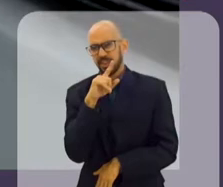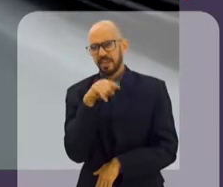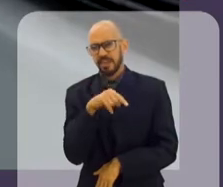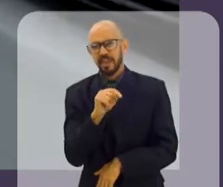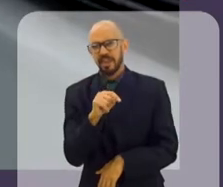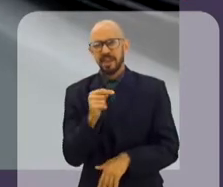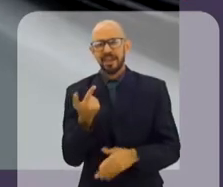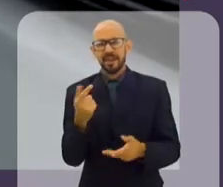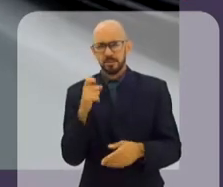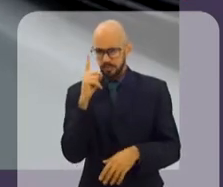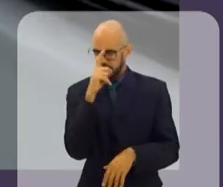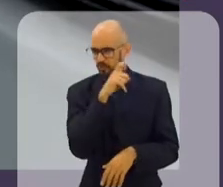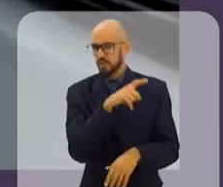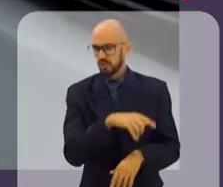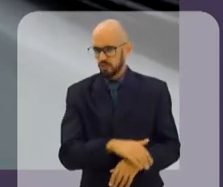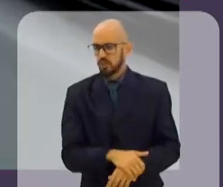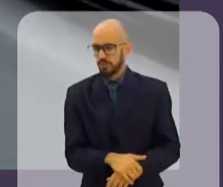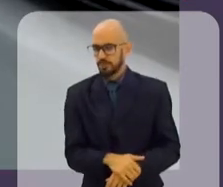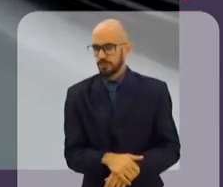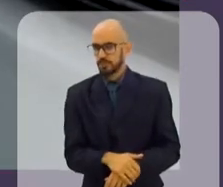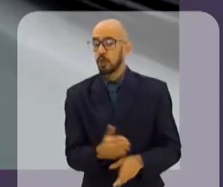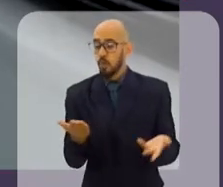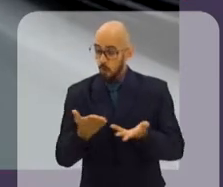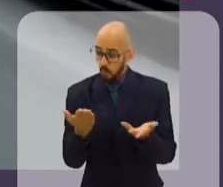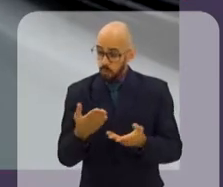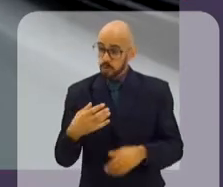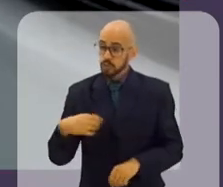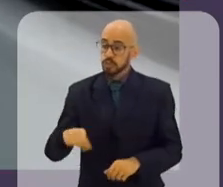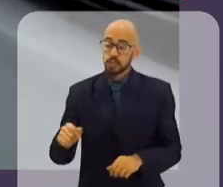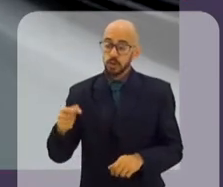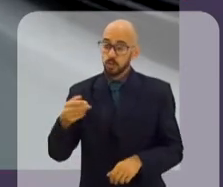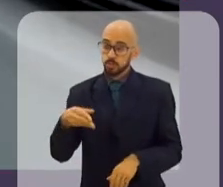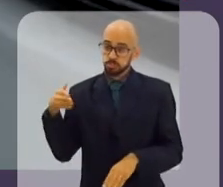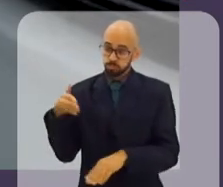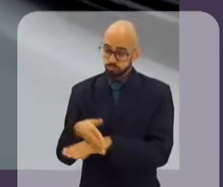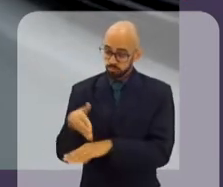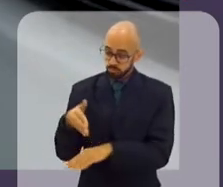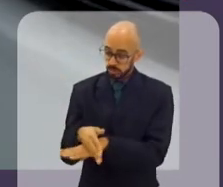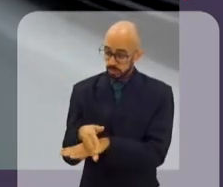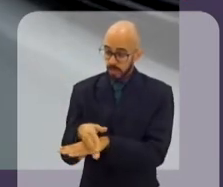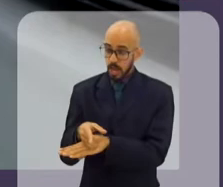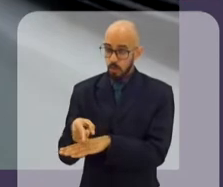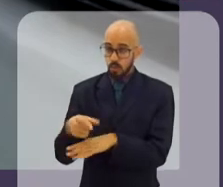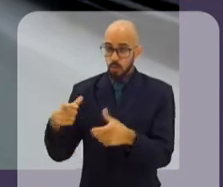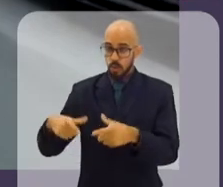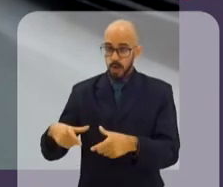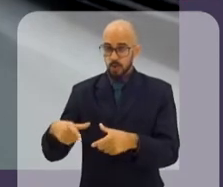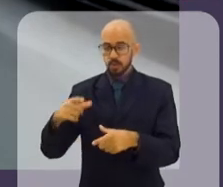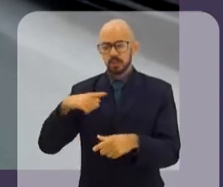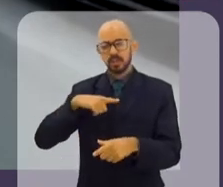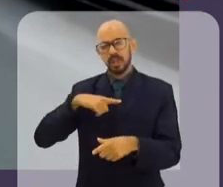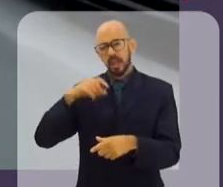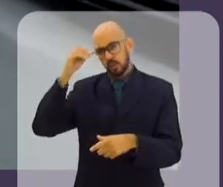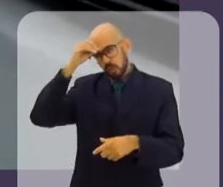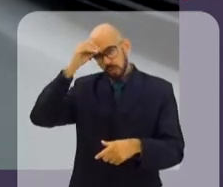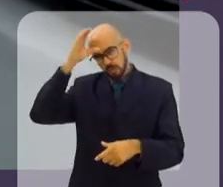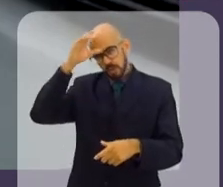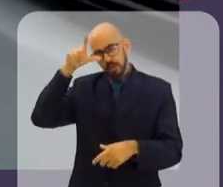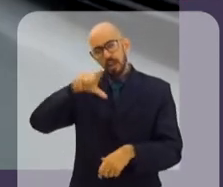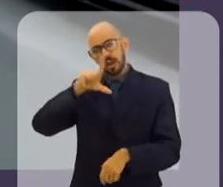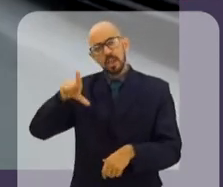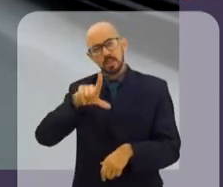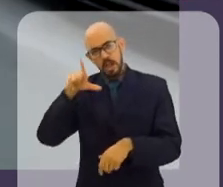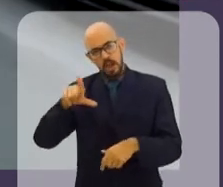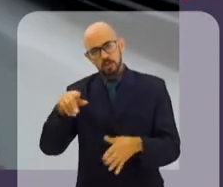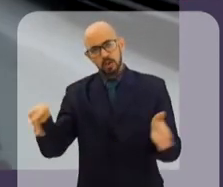muito, era muito difícil. E hoje eu estar ali, ver, tem representações, tem um saber, tem uma